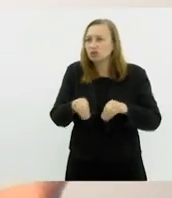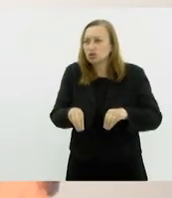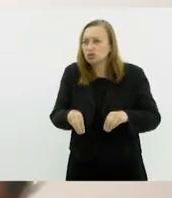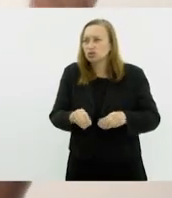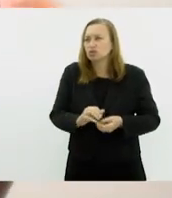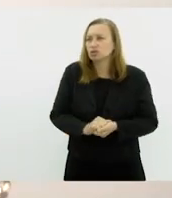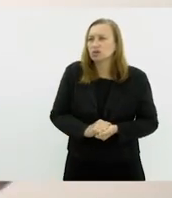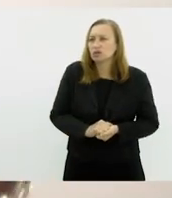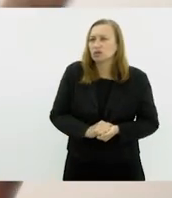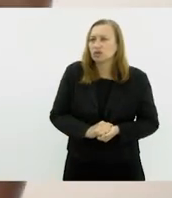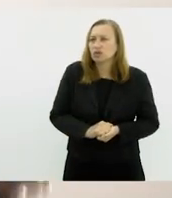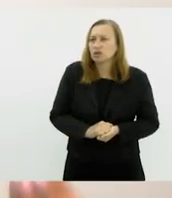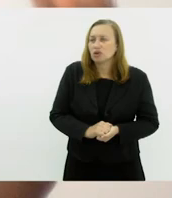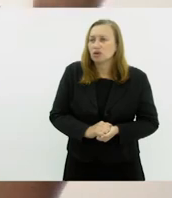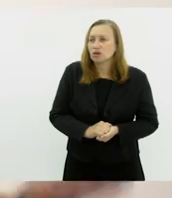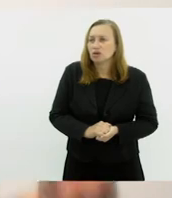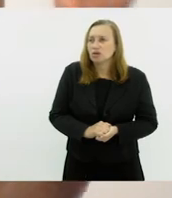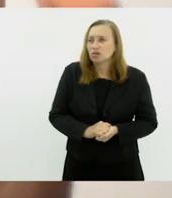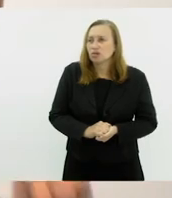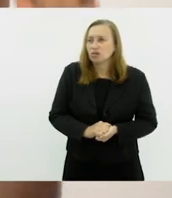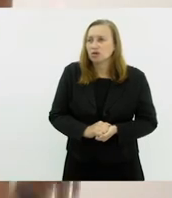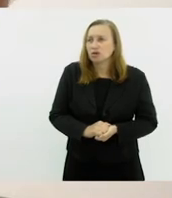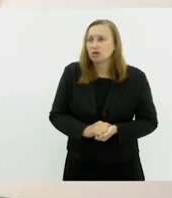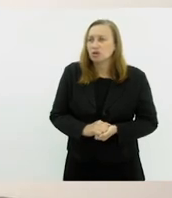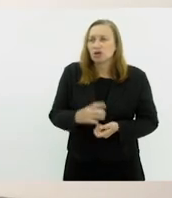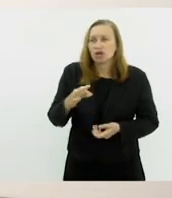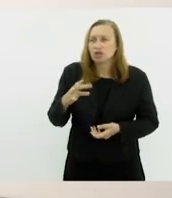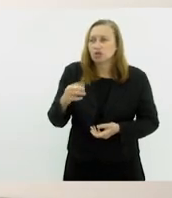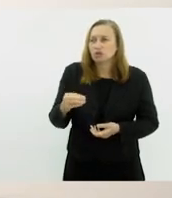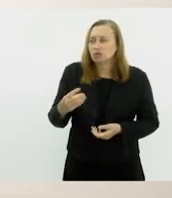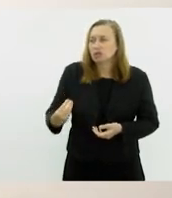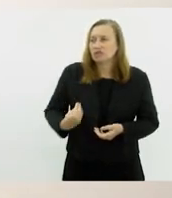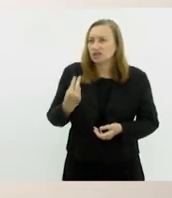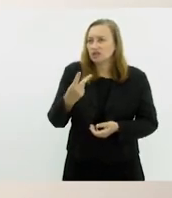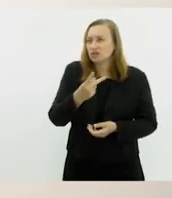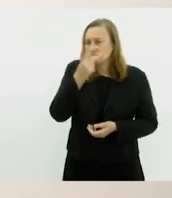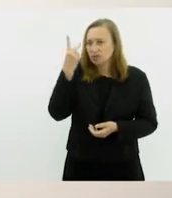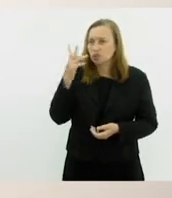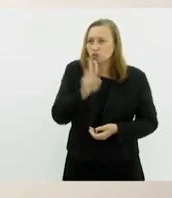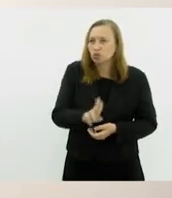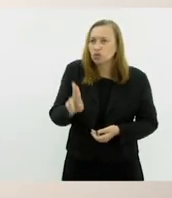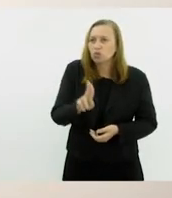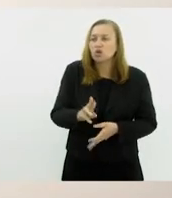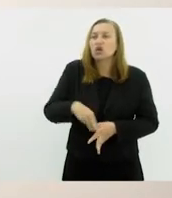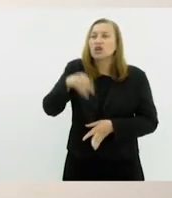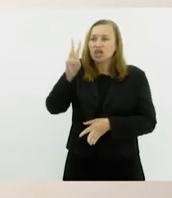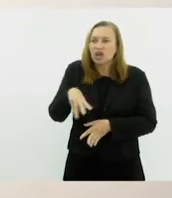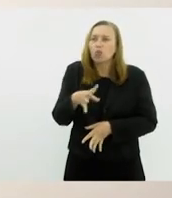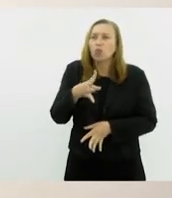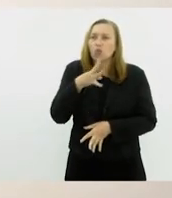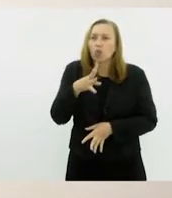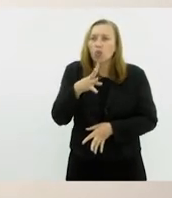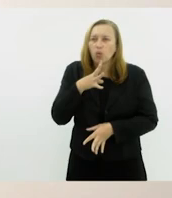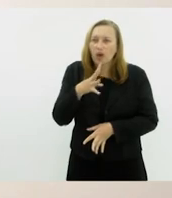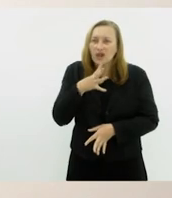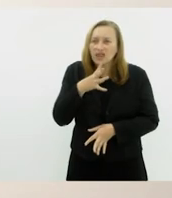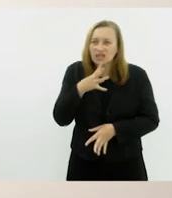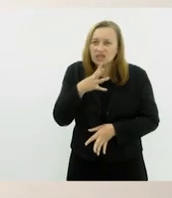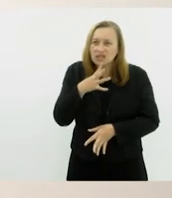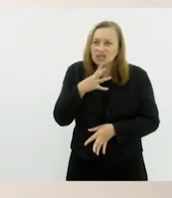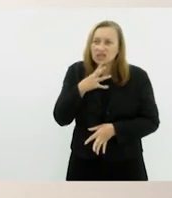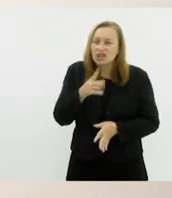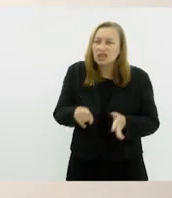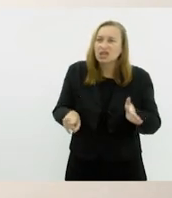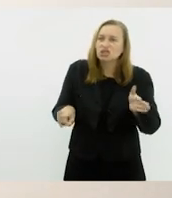que gente redução de danos é tudo na vida de um usuário quem conhece redução de danos sabe que